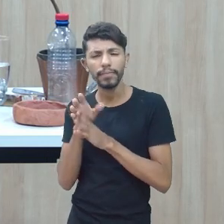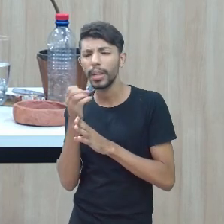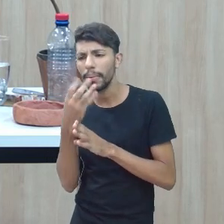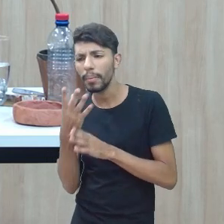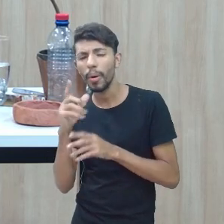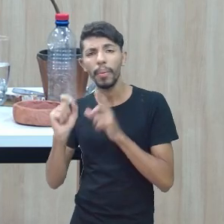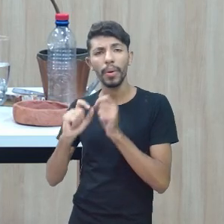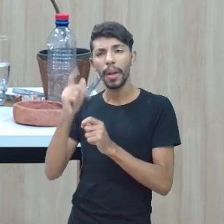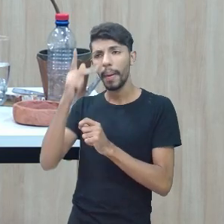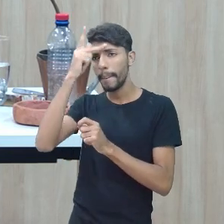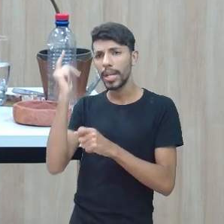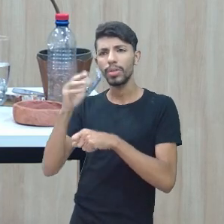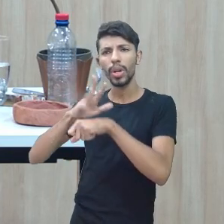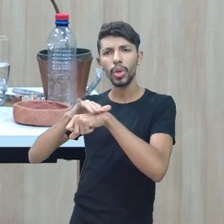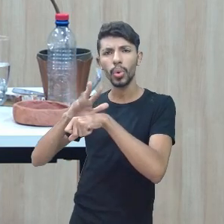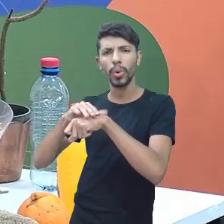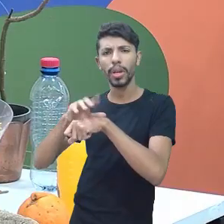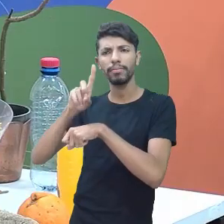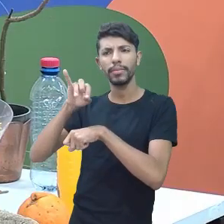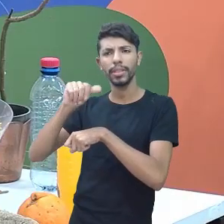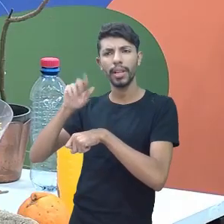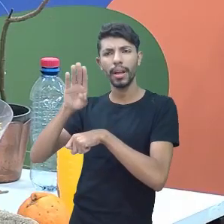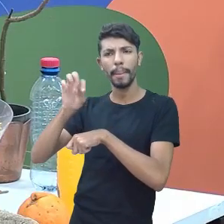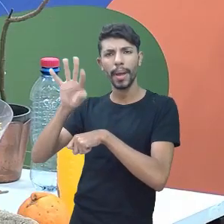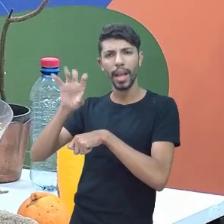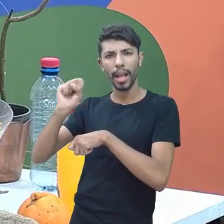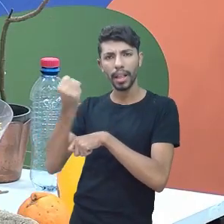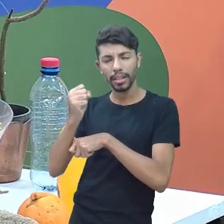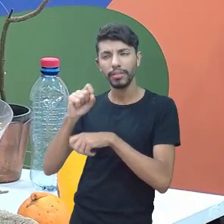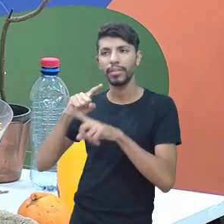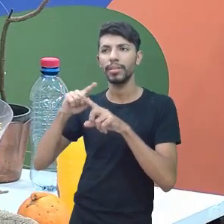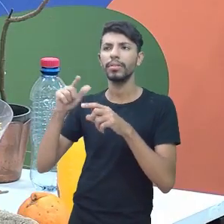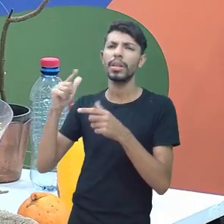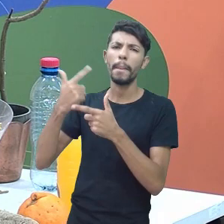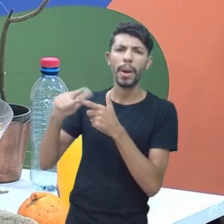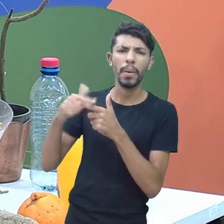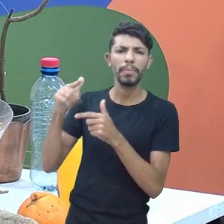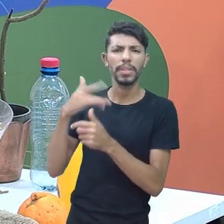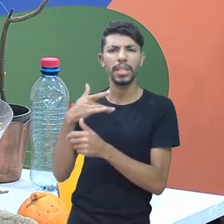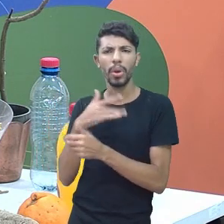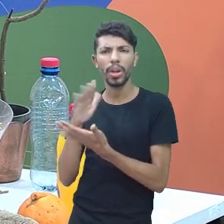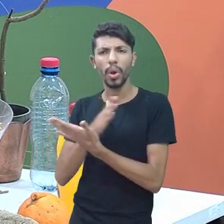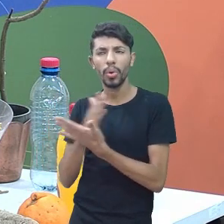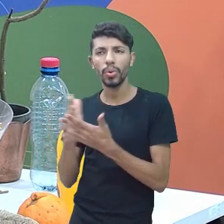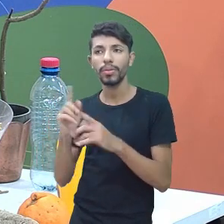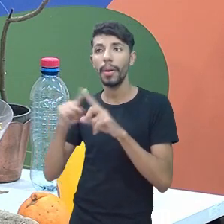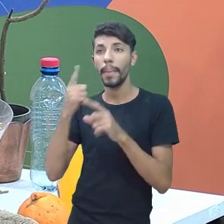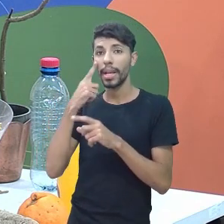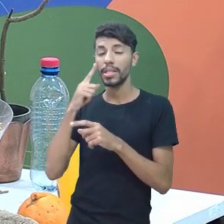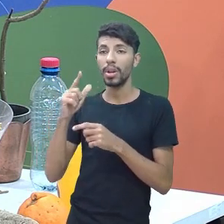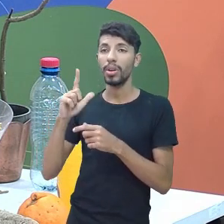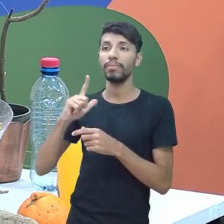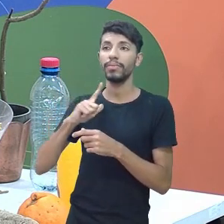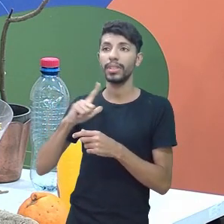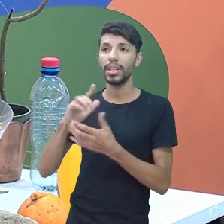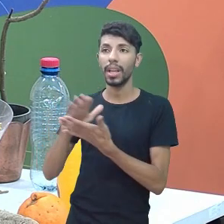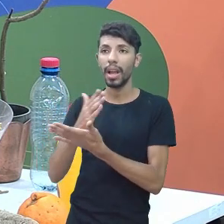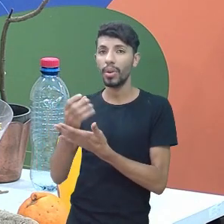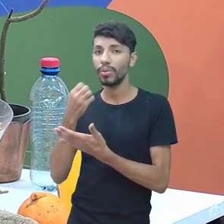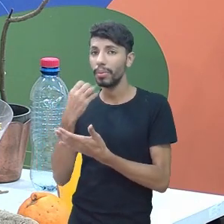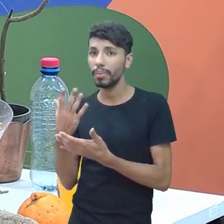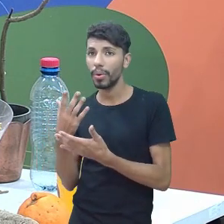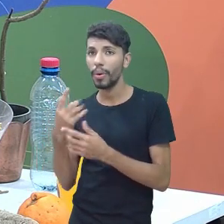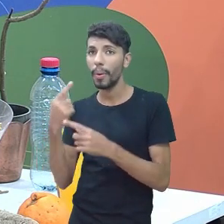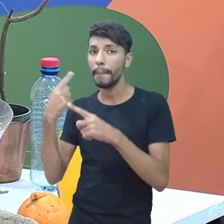de problema de saúde. Porém, ele vai trazer aí alguns benefícios em relação à saúde, porque